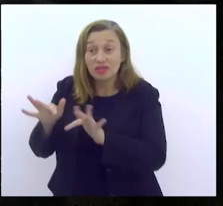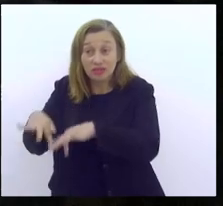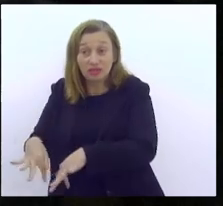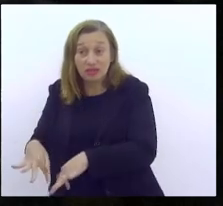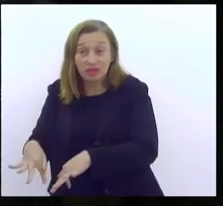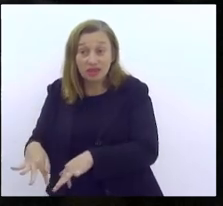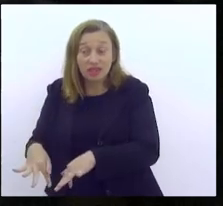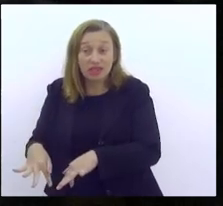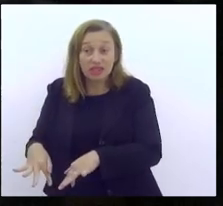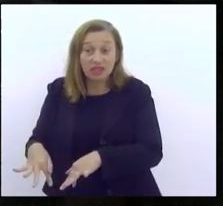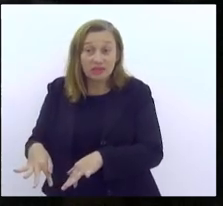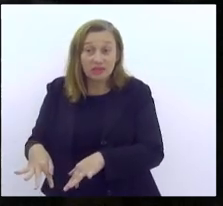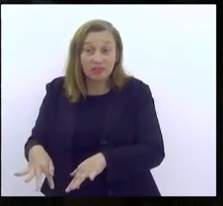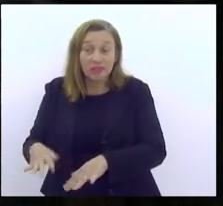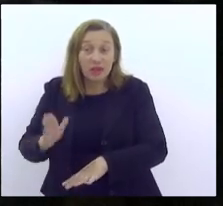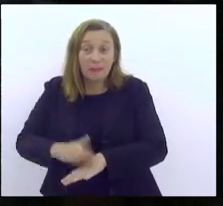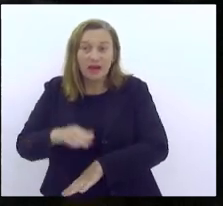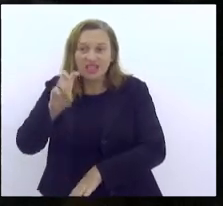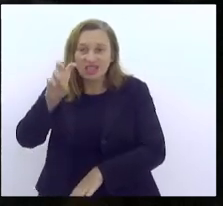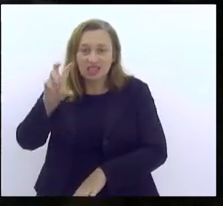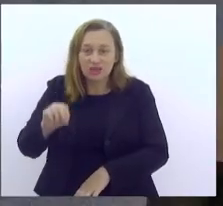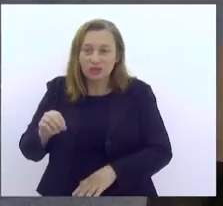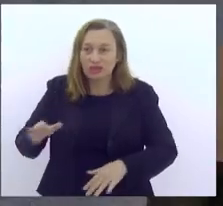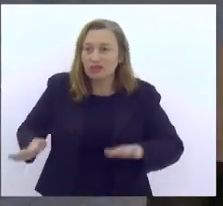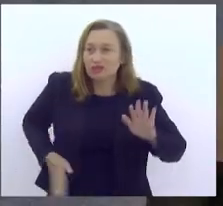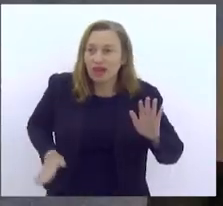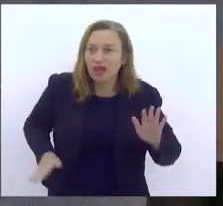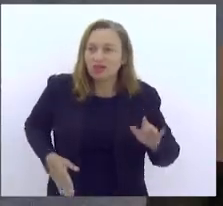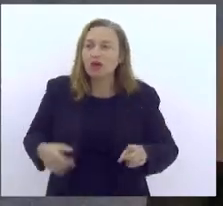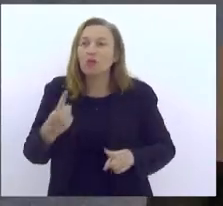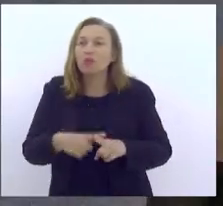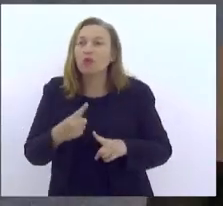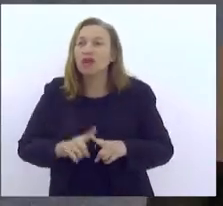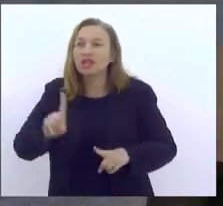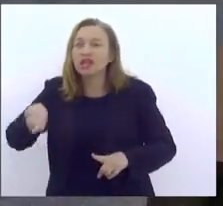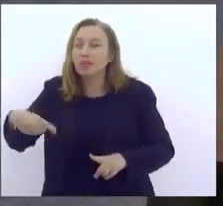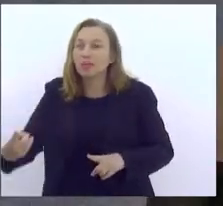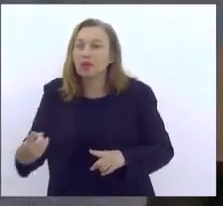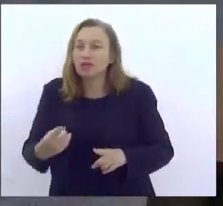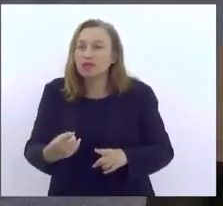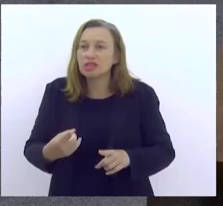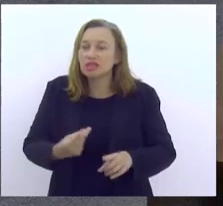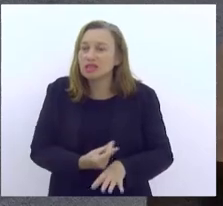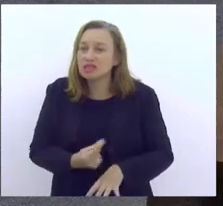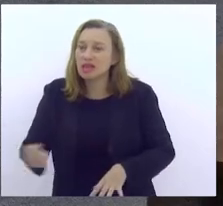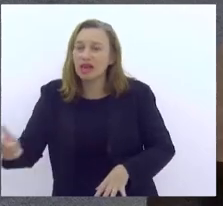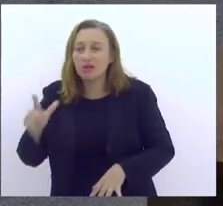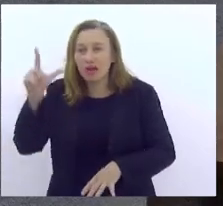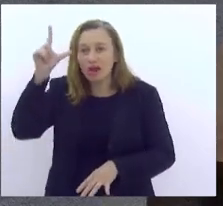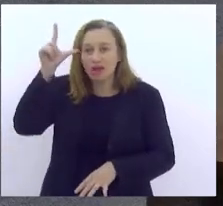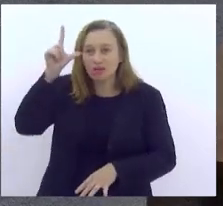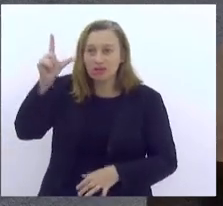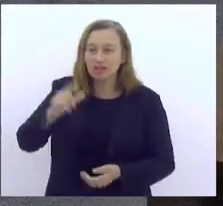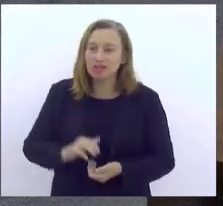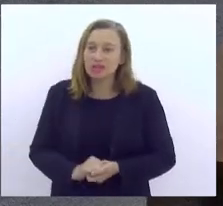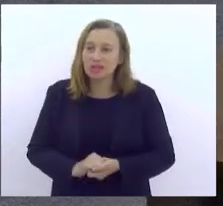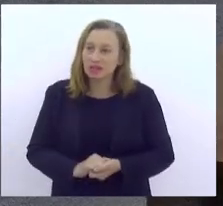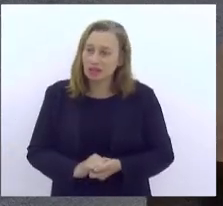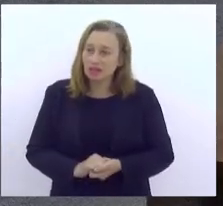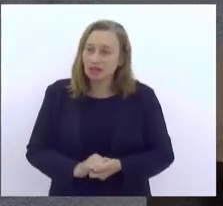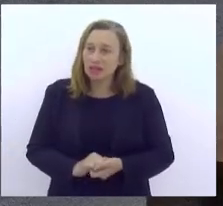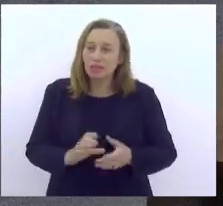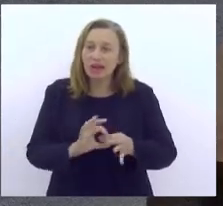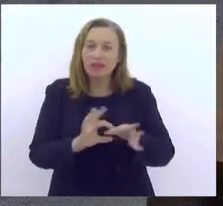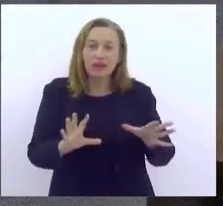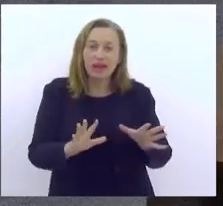três cancelas, tinha para mais de 50 vagabundos. Por que que depois que a Lucinha saiu, que eu entrei com os vagabundos, para dar fuga para